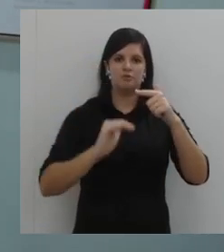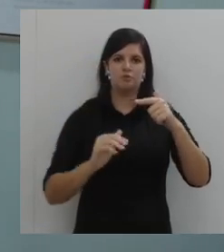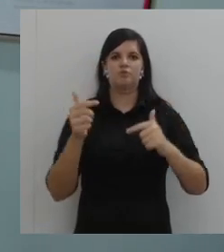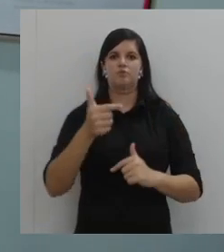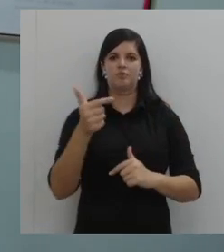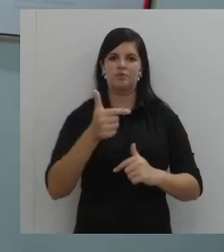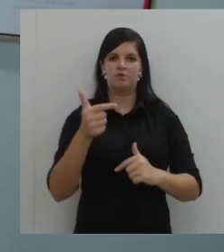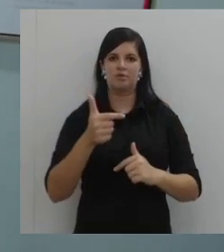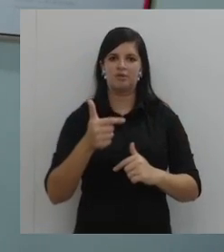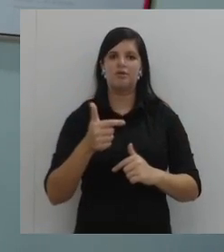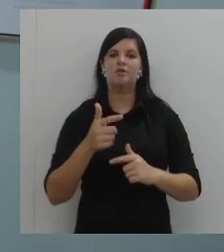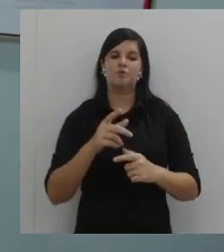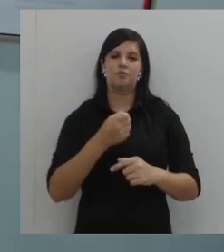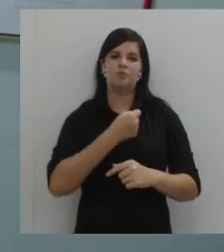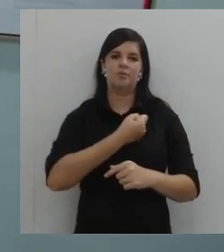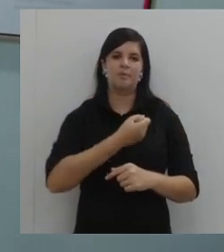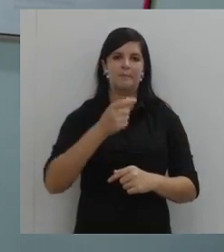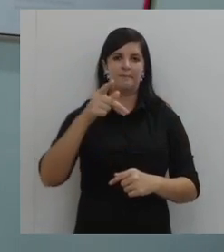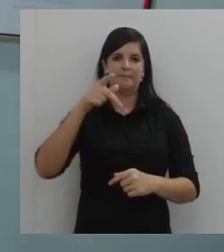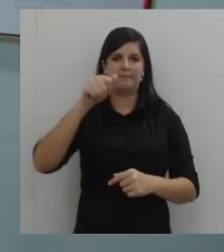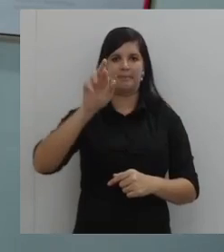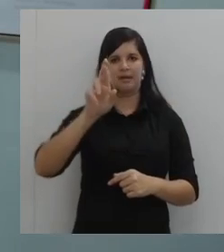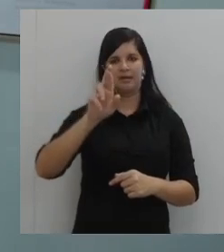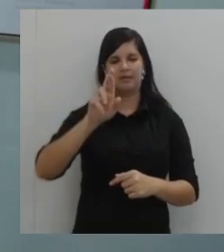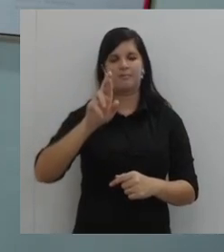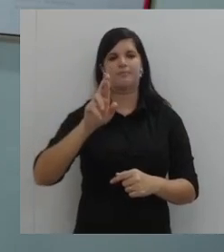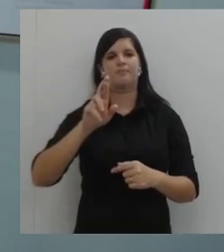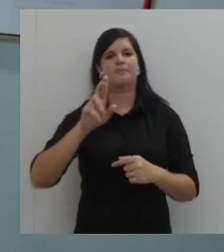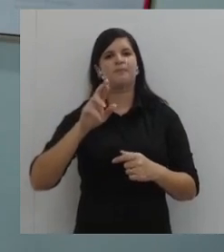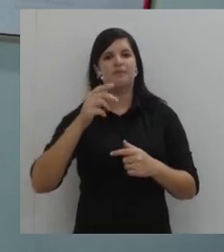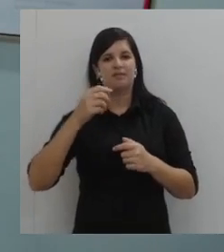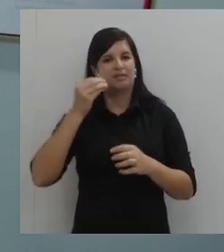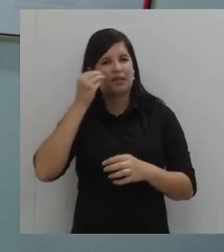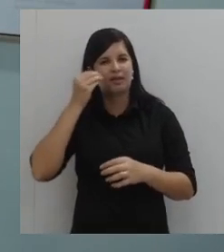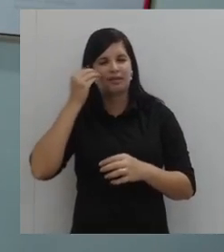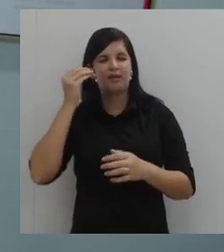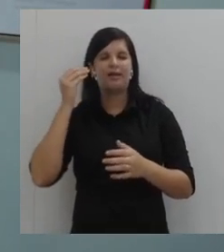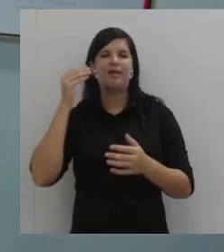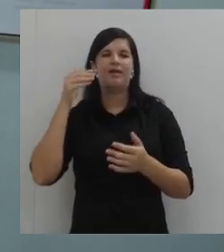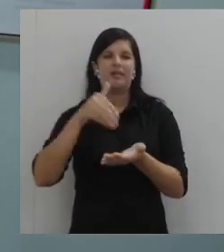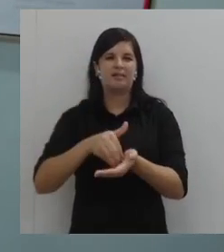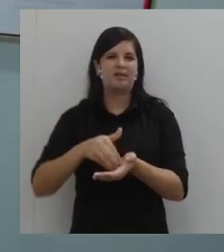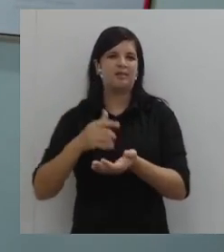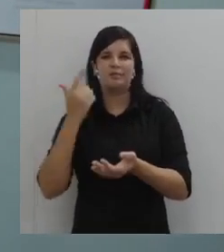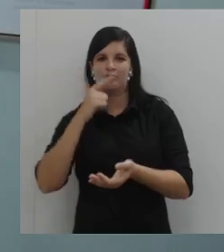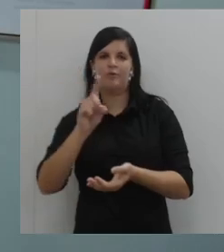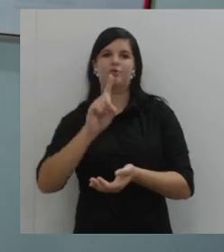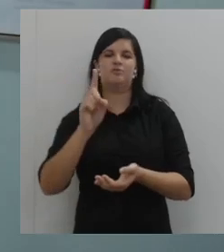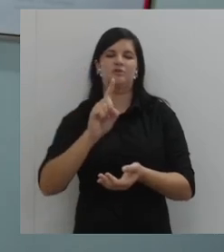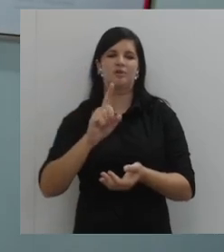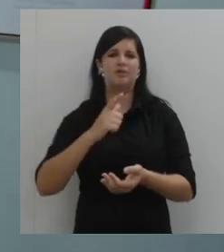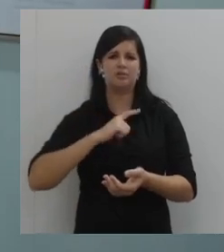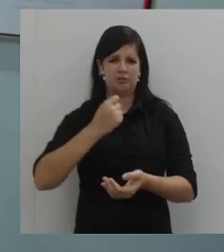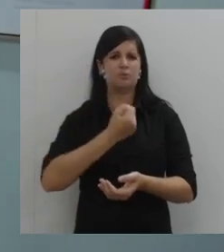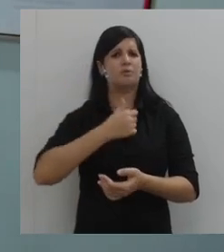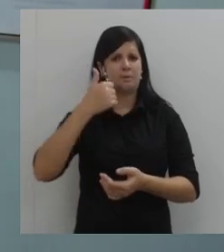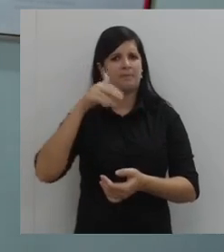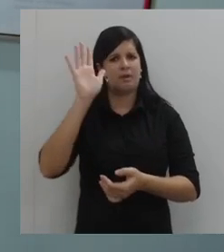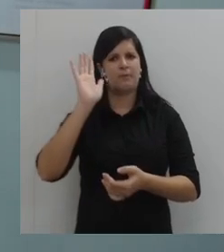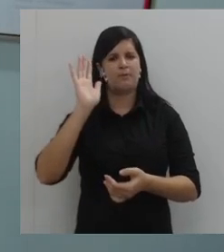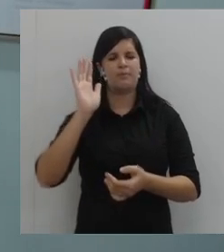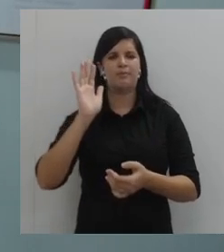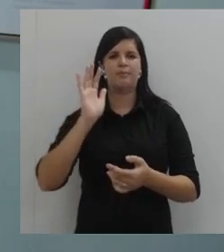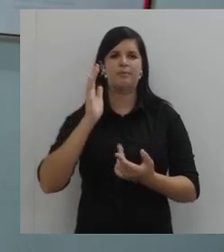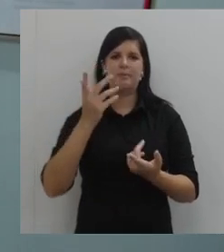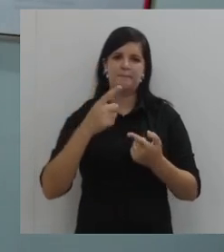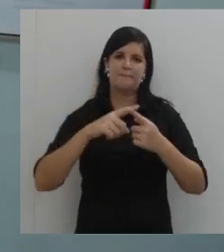quando o número é par. E aí você pode fazer isso até não conseguir mais. Claro que tem outros números maiores que dividem os dois ao mesmo tempo. Nesse